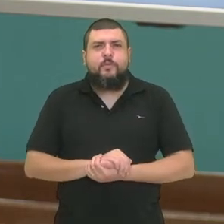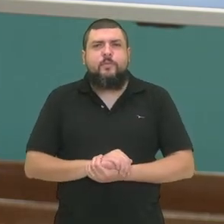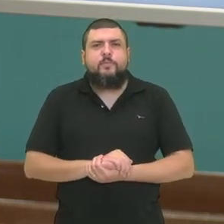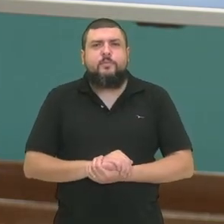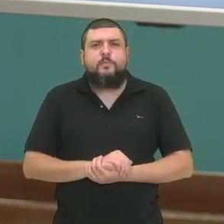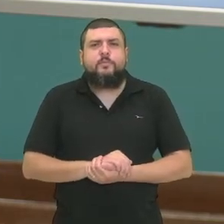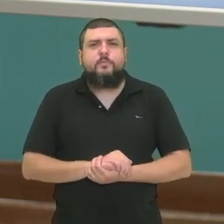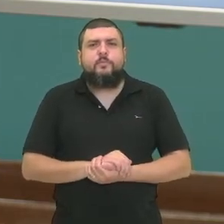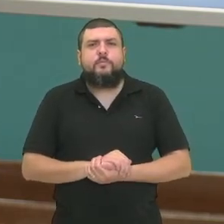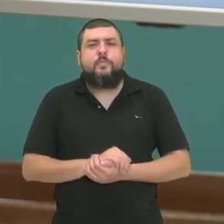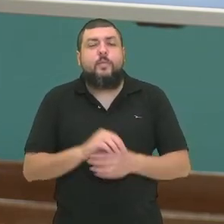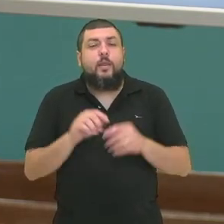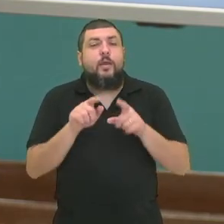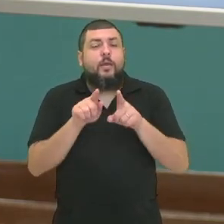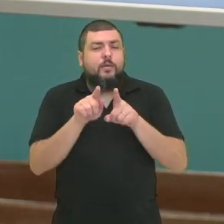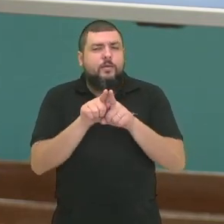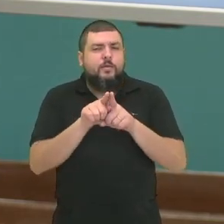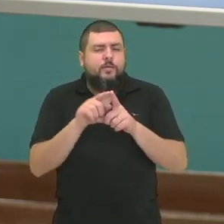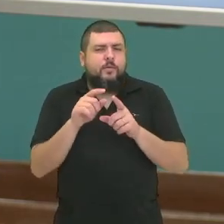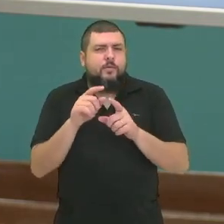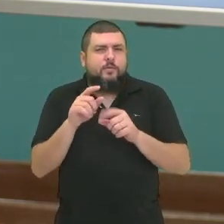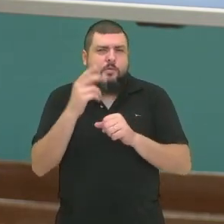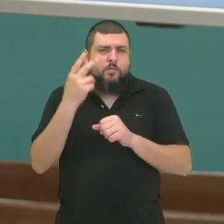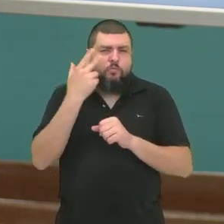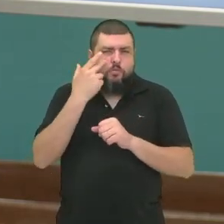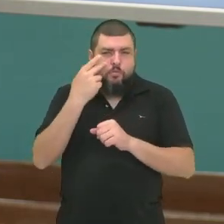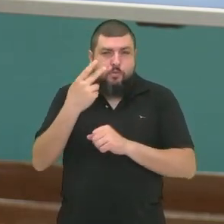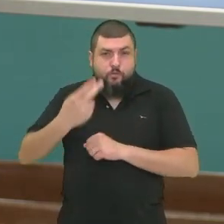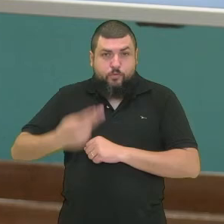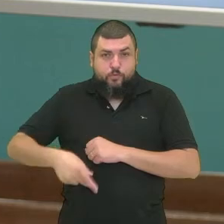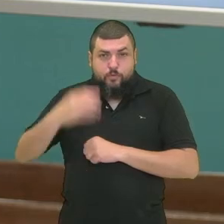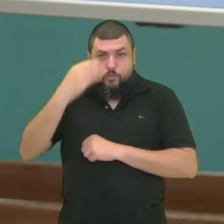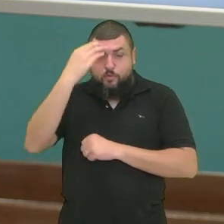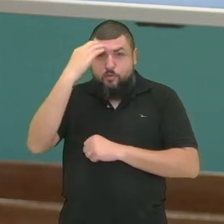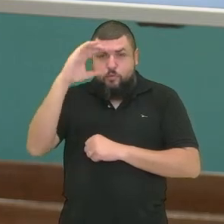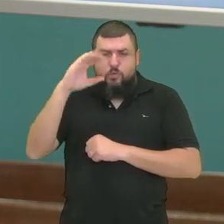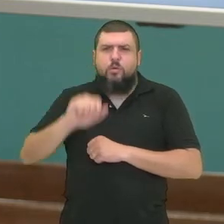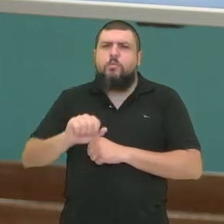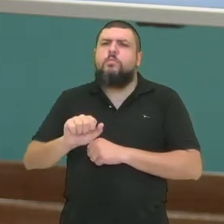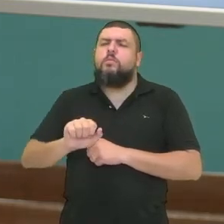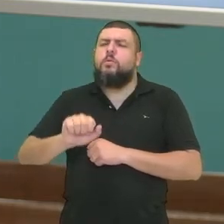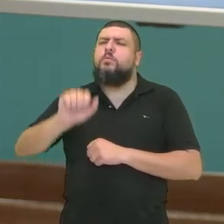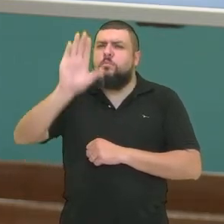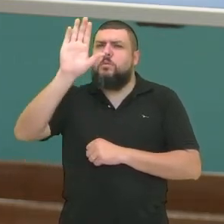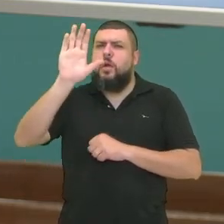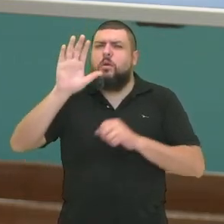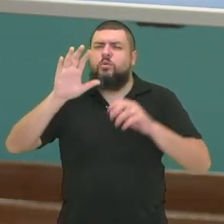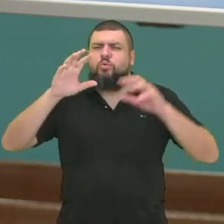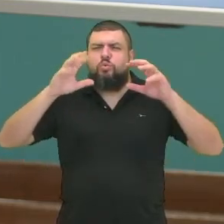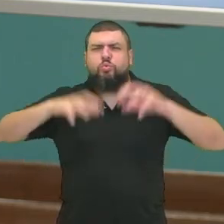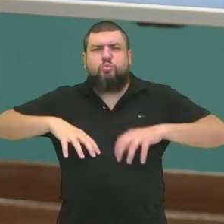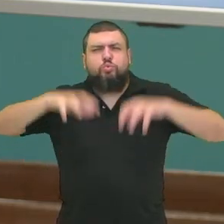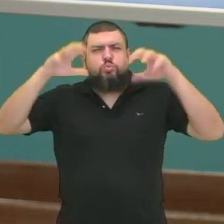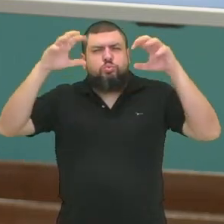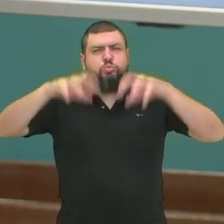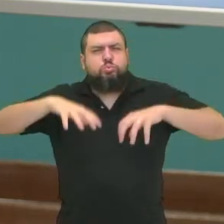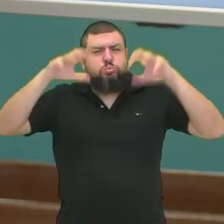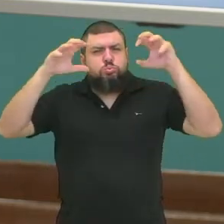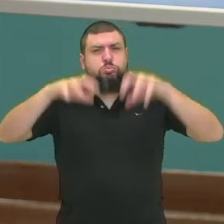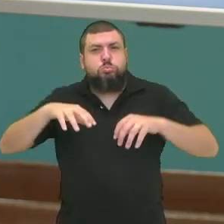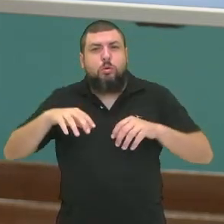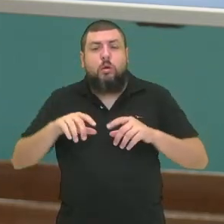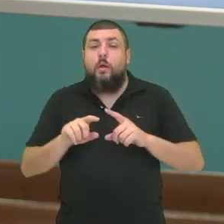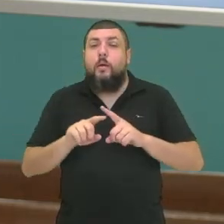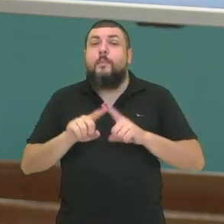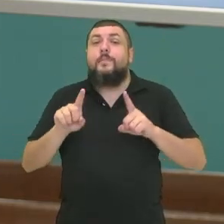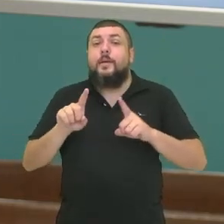ok? E, de um modo geral, na região de Curitiba, chove mais do que em outras regiões, né? Mas se você estiver em outra